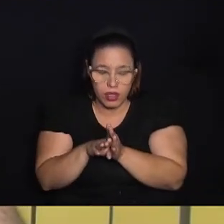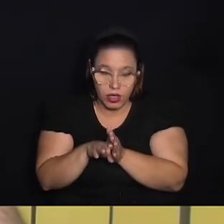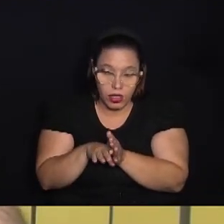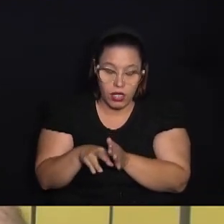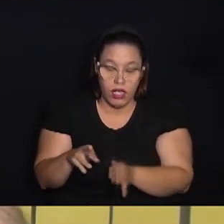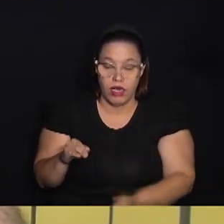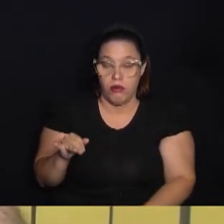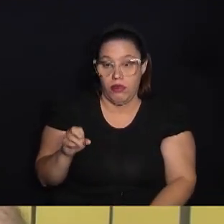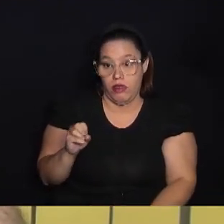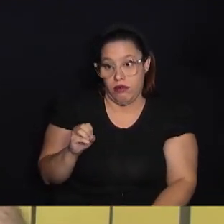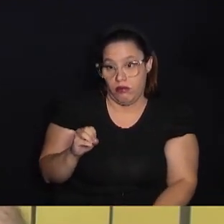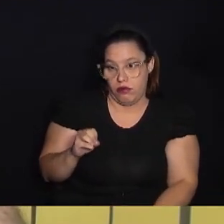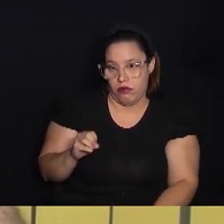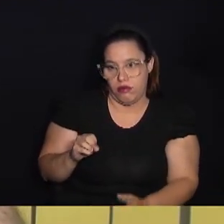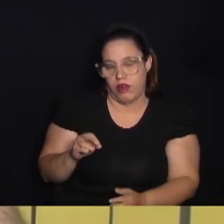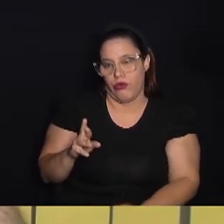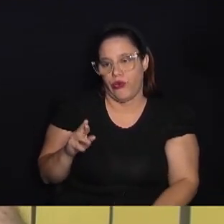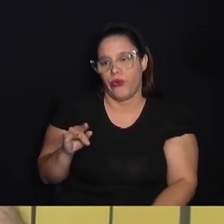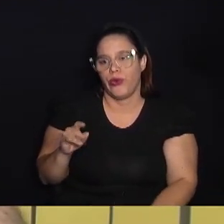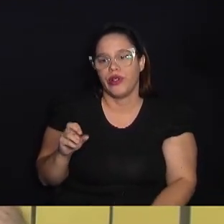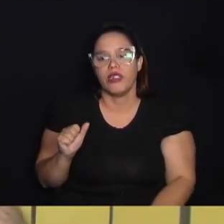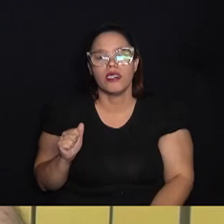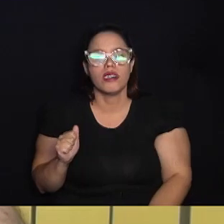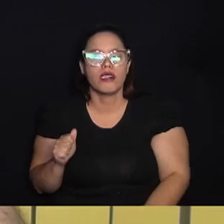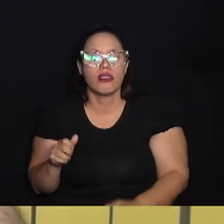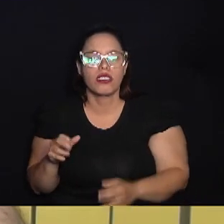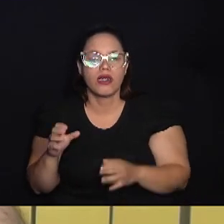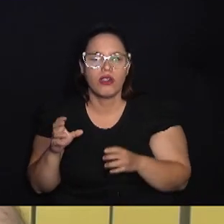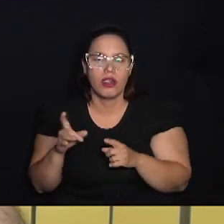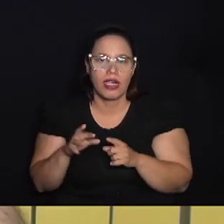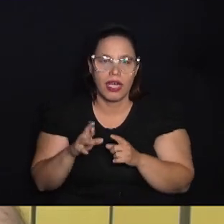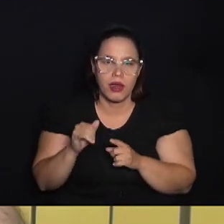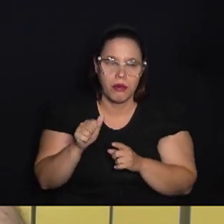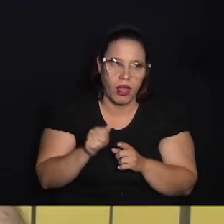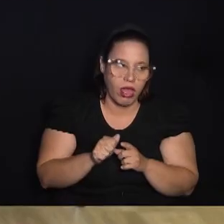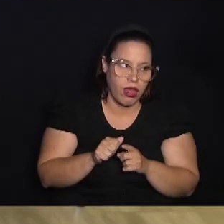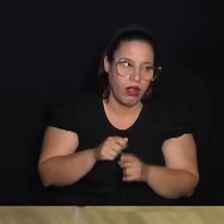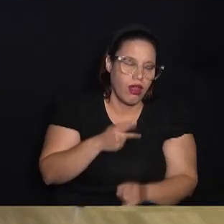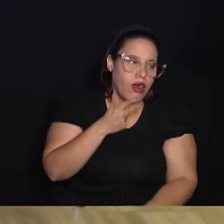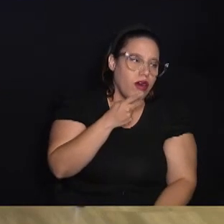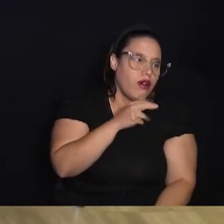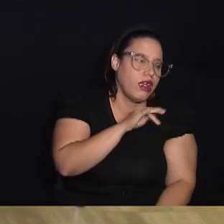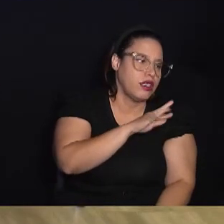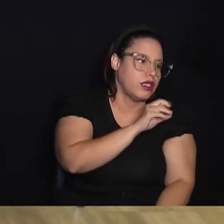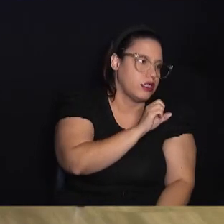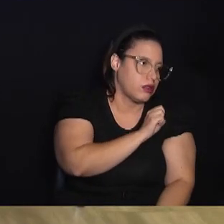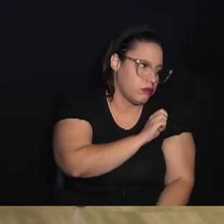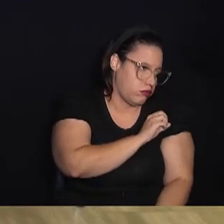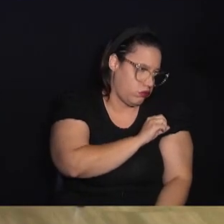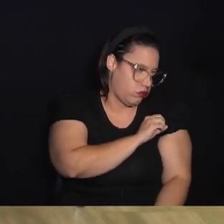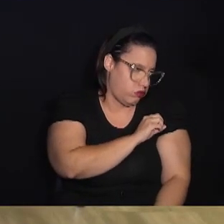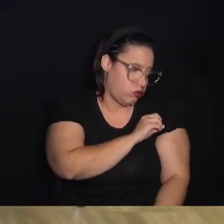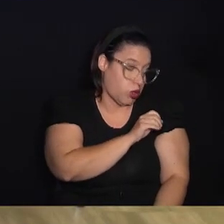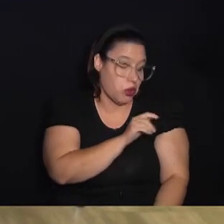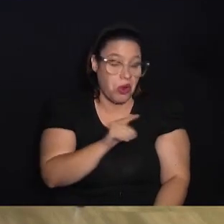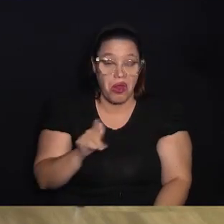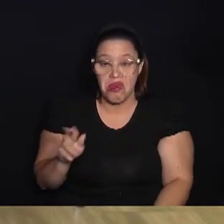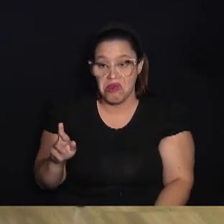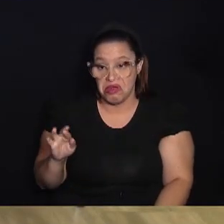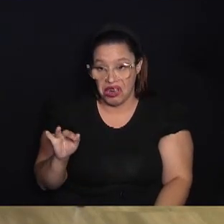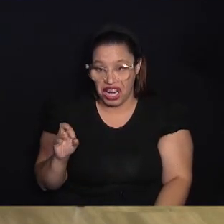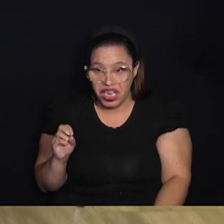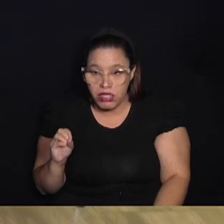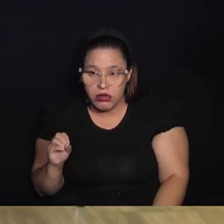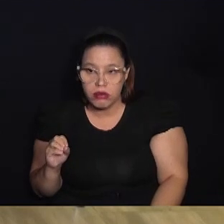forca foi queimada essa é a história que a gente conta nesse passeio Assombrado fala diante não o Largo Santa Cruz para quem tá assistindo e não conhece